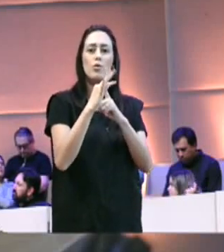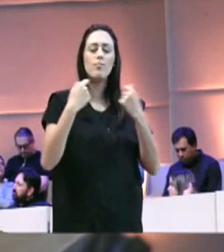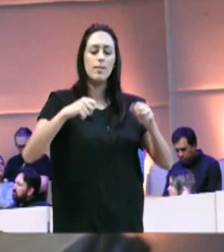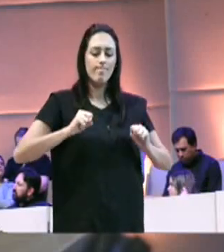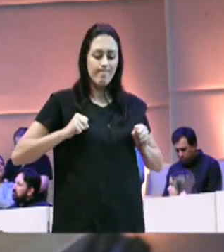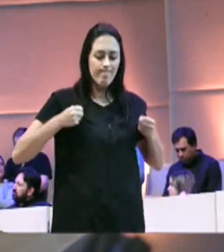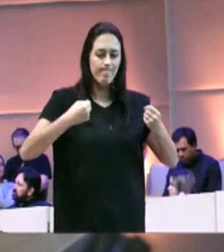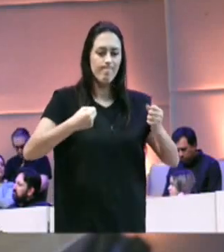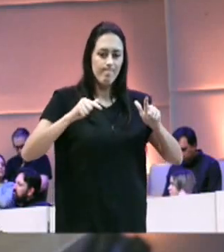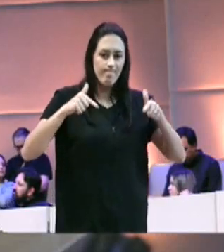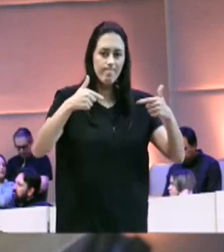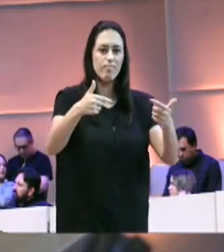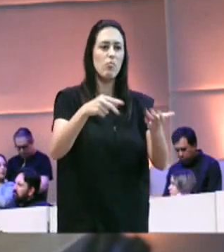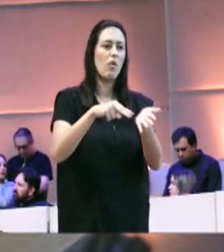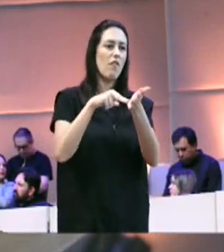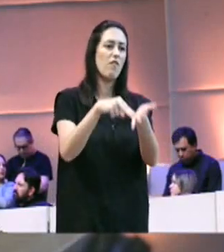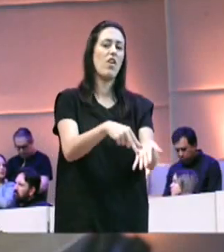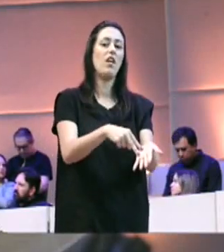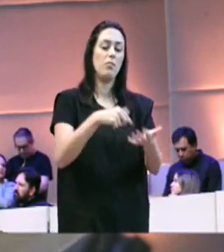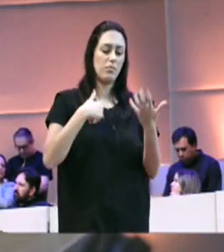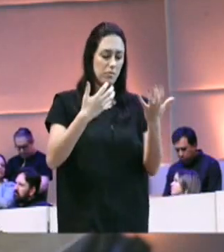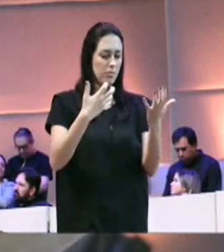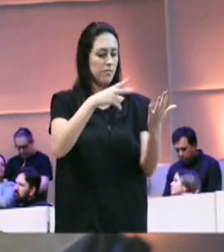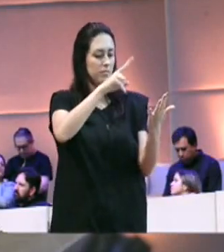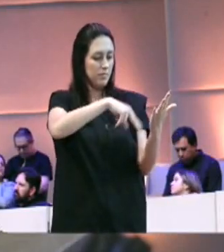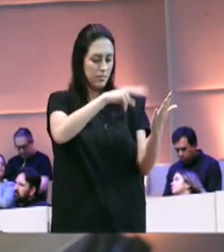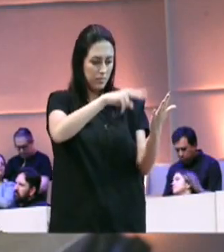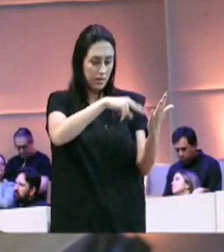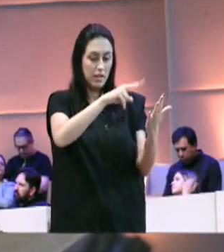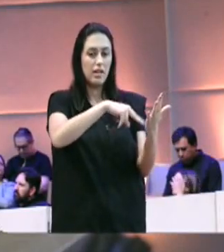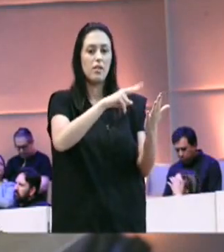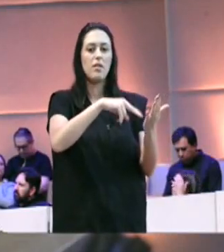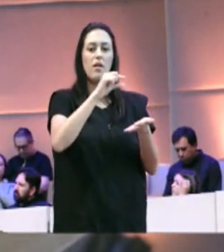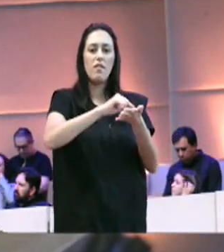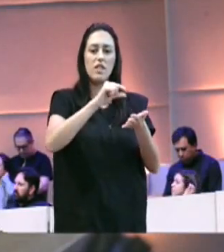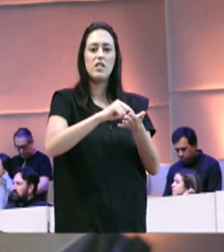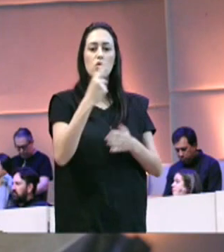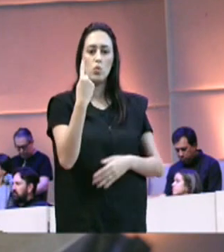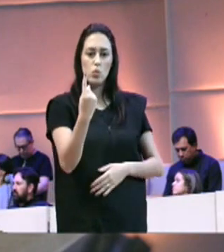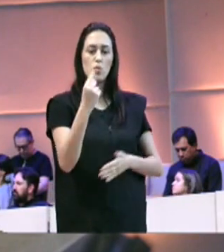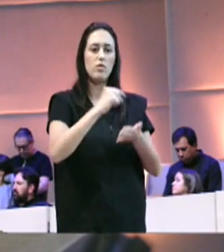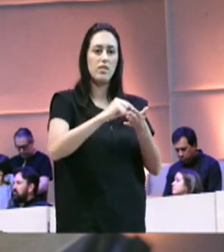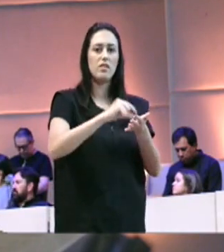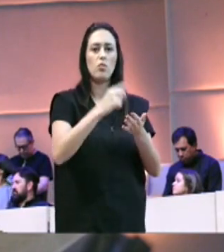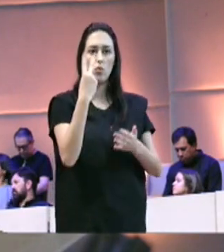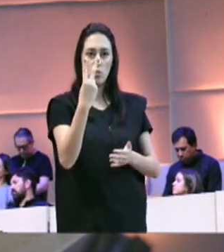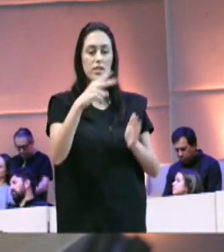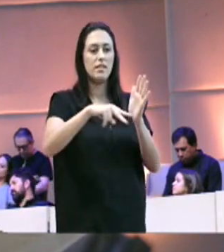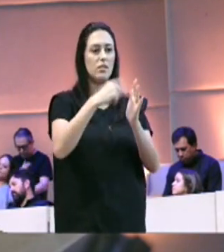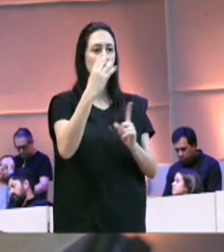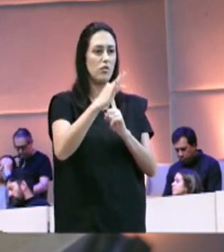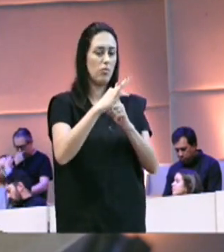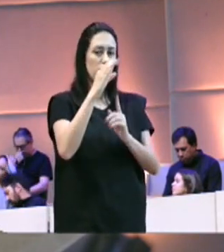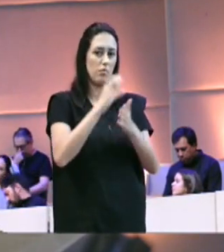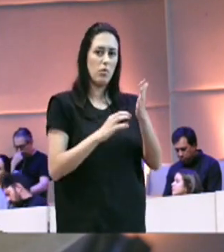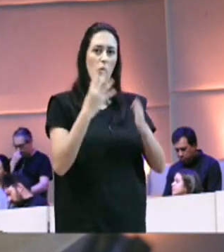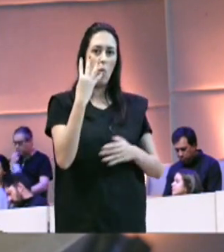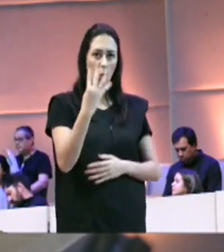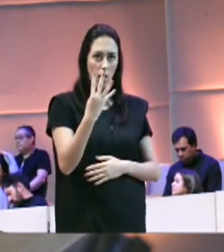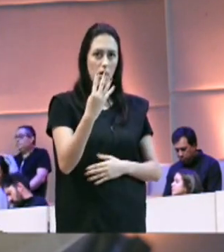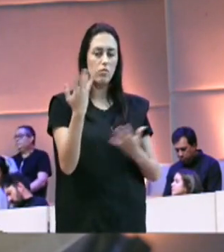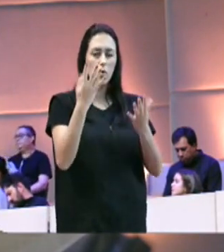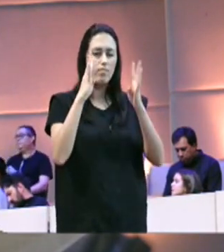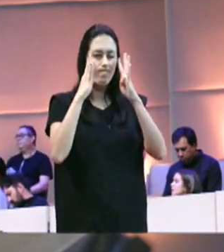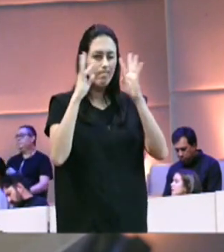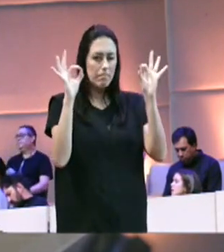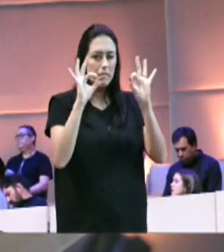Essa exortação é muito especial. Eu quero ler com vocês versículo 1 e 2 de 2 Timóteo 4. Preste atenção naquilo que